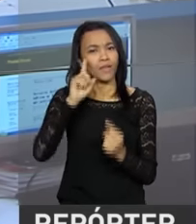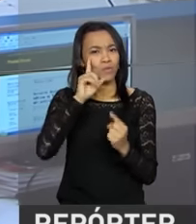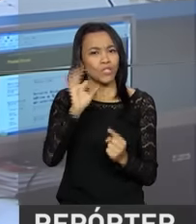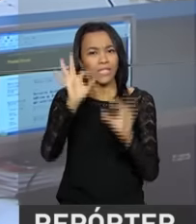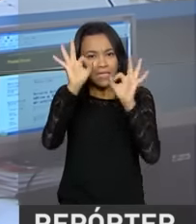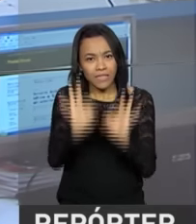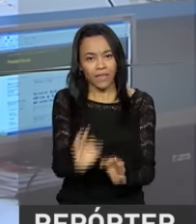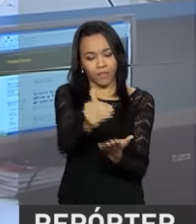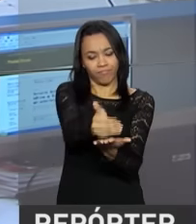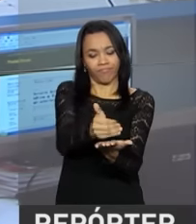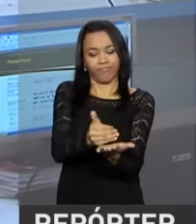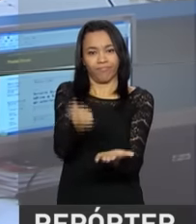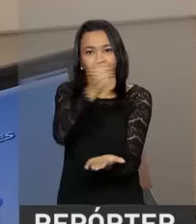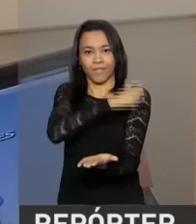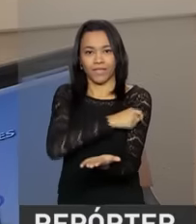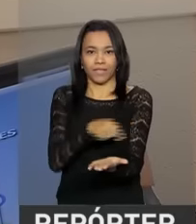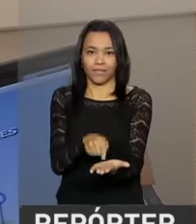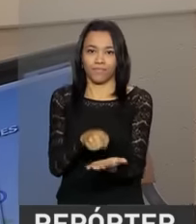de vacinação.